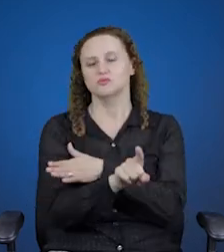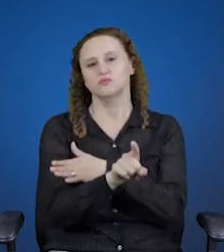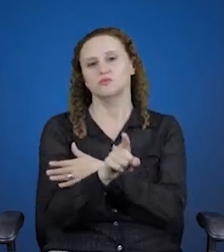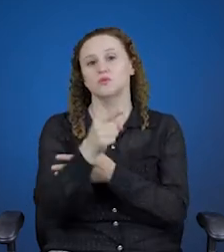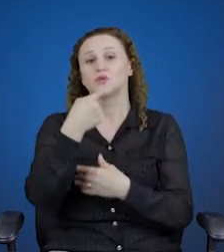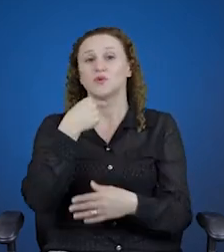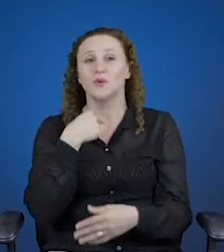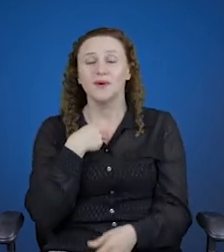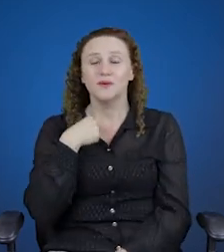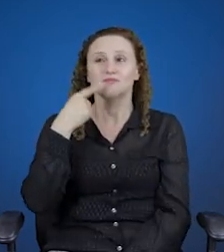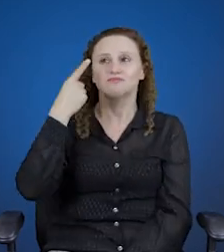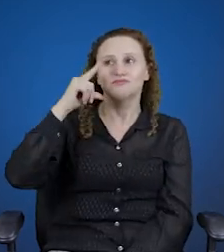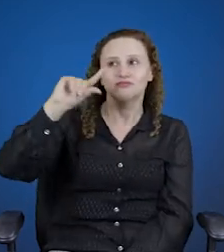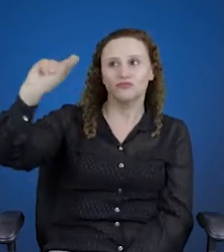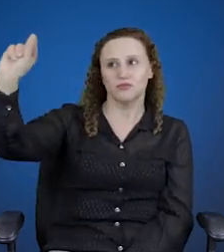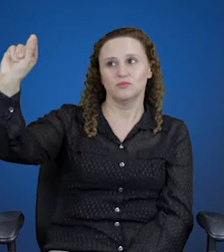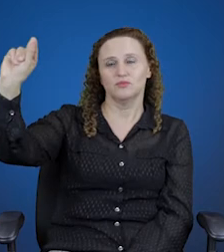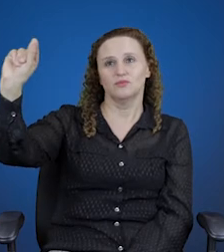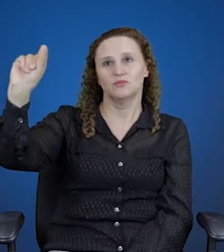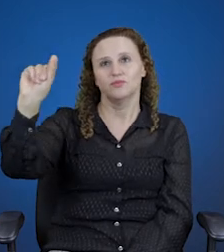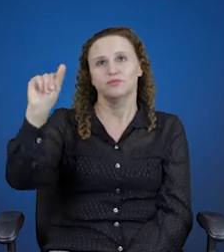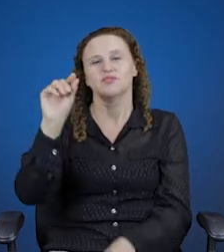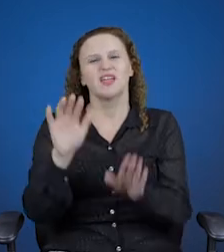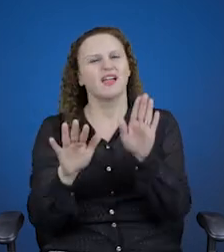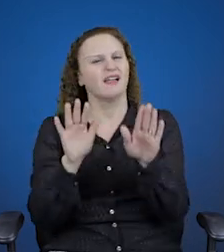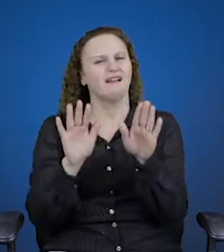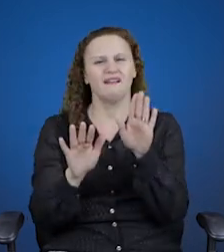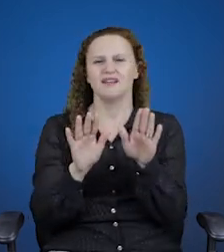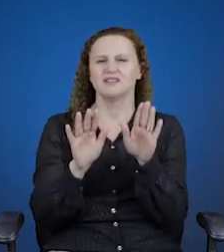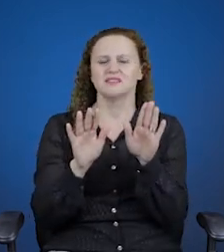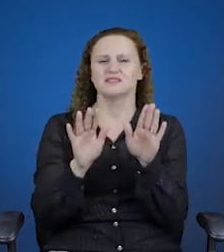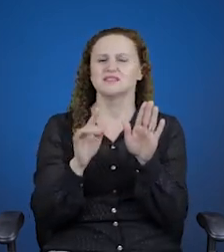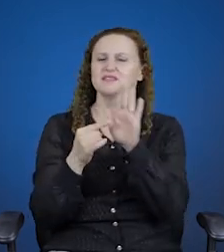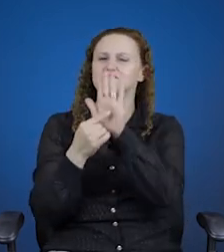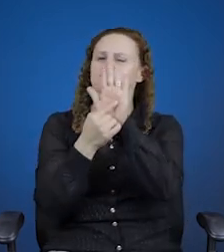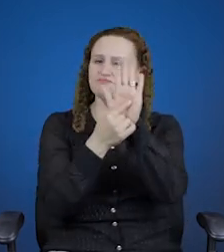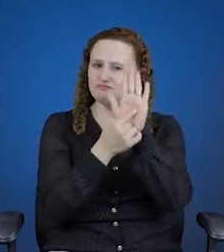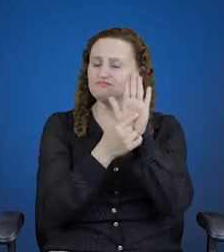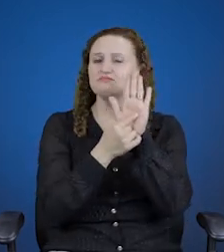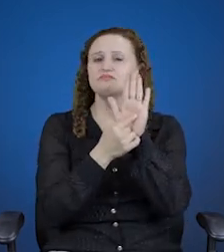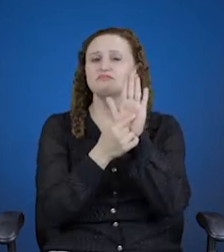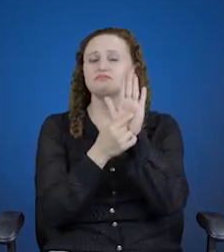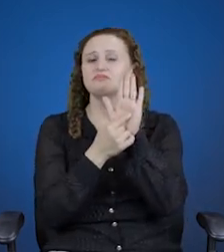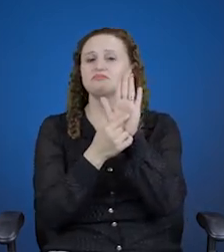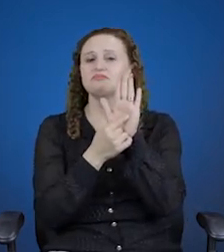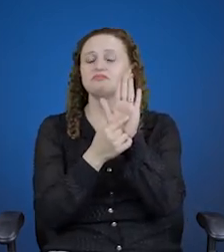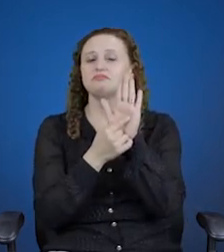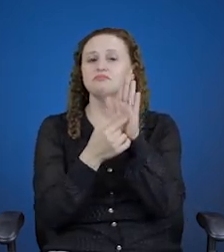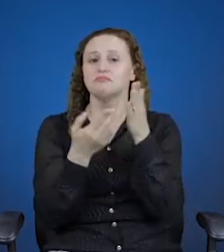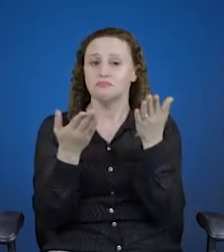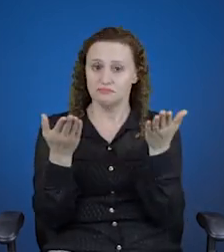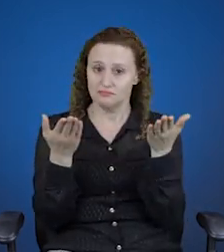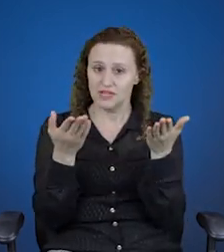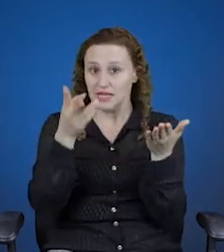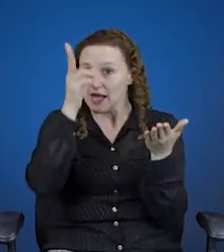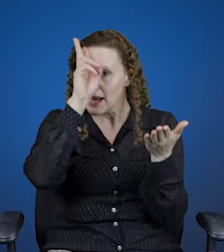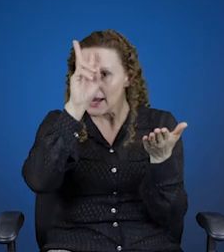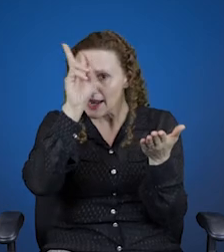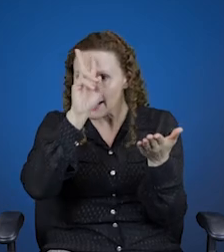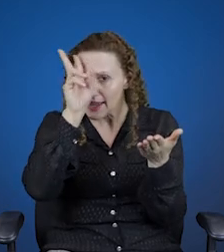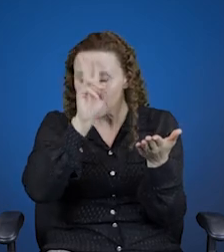quando eu for e essa demonstração rapidinho aqui foi só para mostrar para vocês